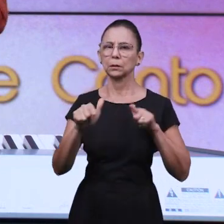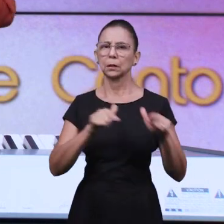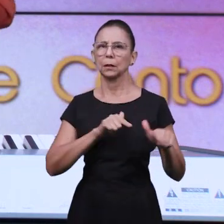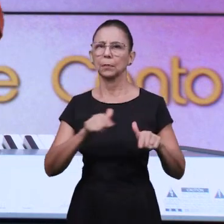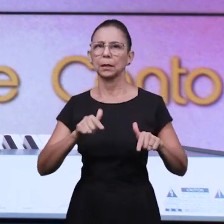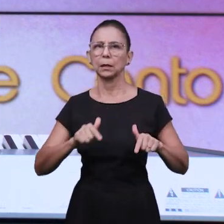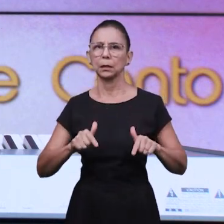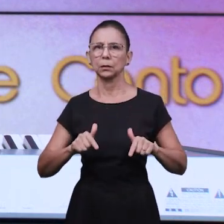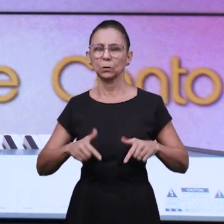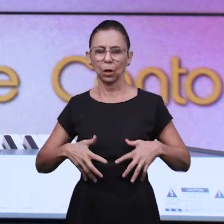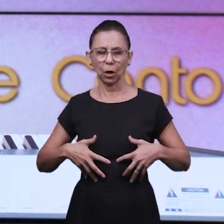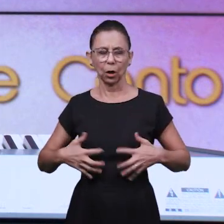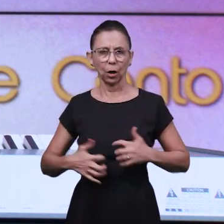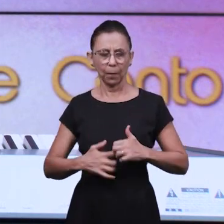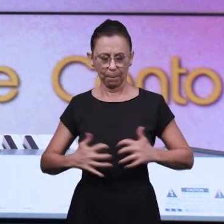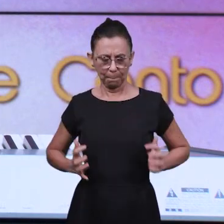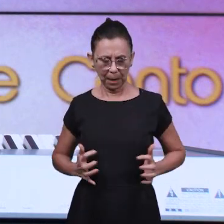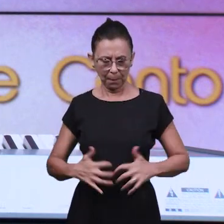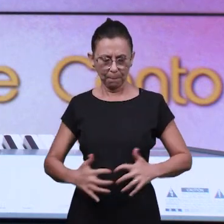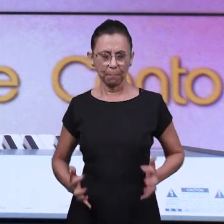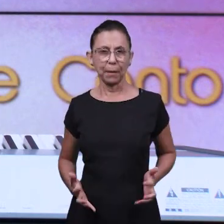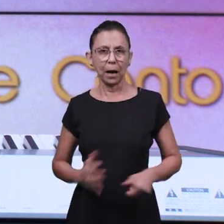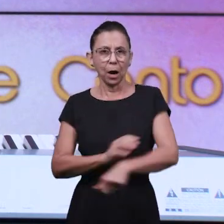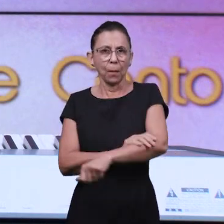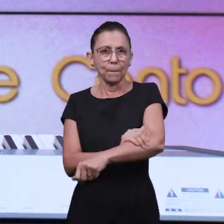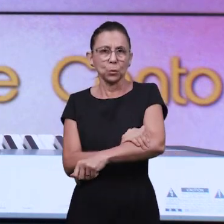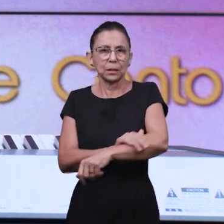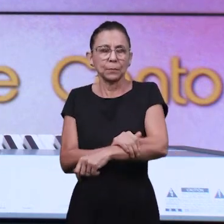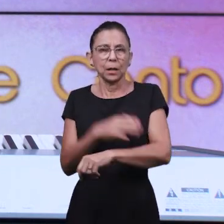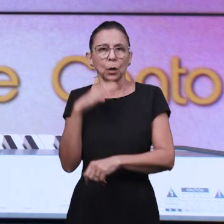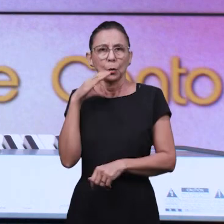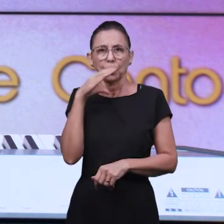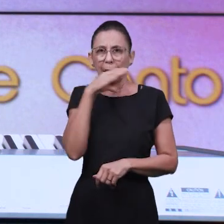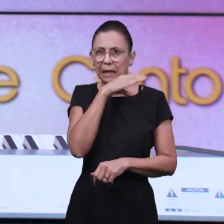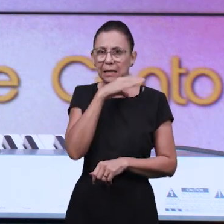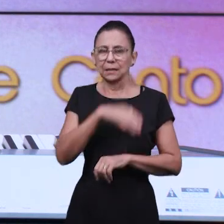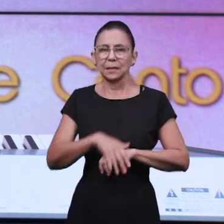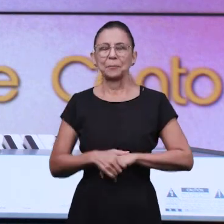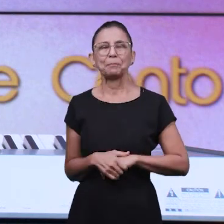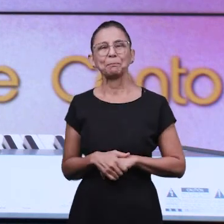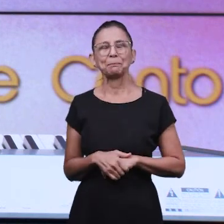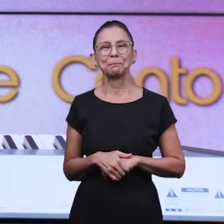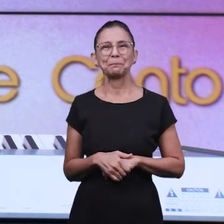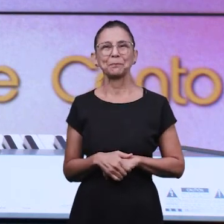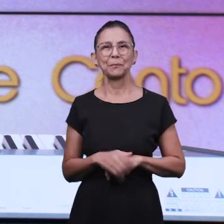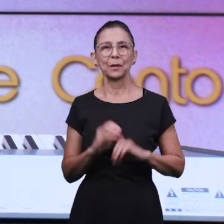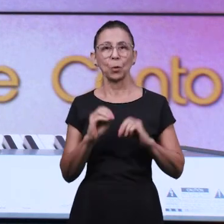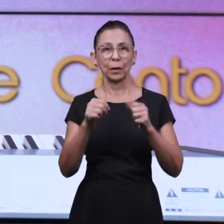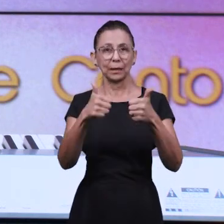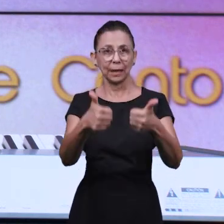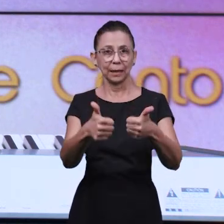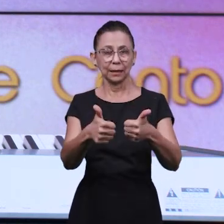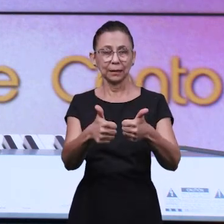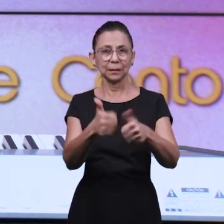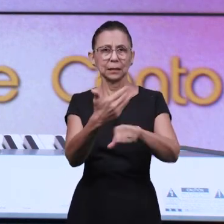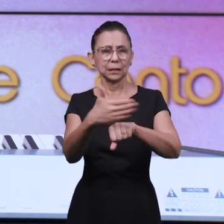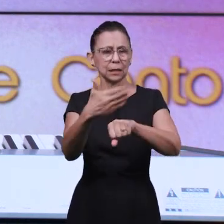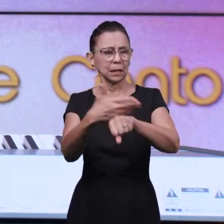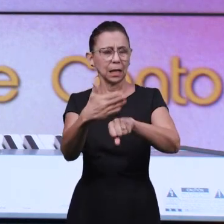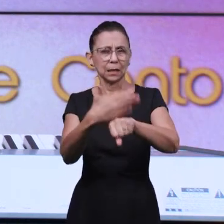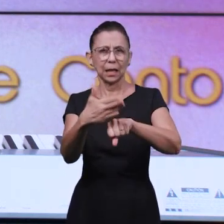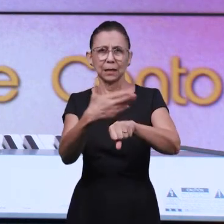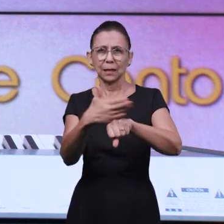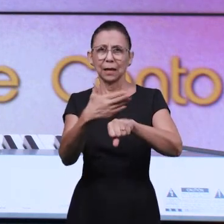trabalhando musculatura. Isso é exercício de aquecimento. Não é vocalize, ok? O vocalize vai trabalhar